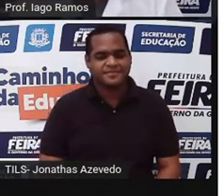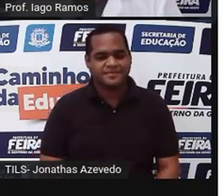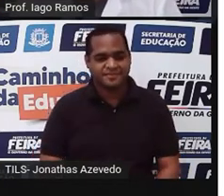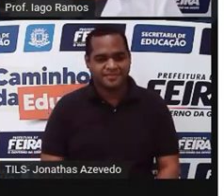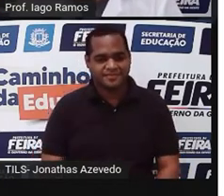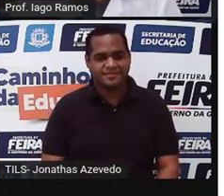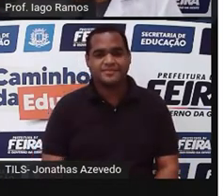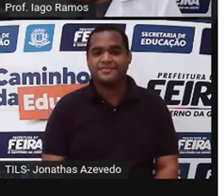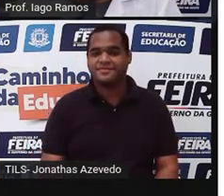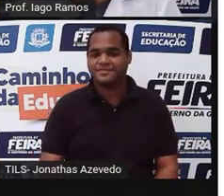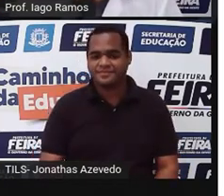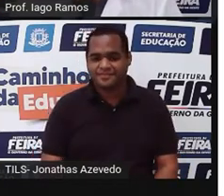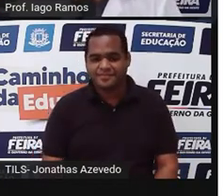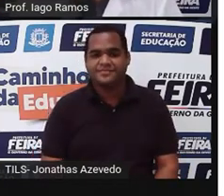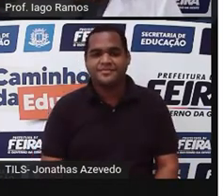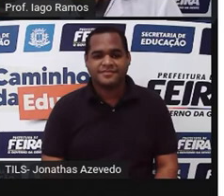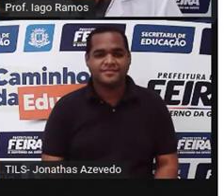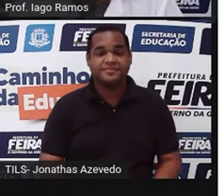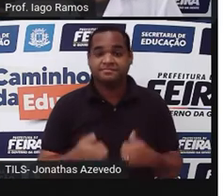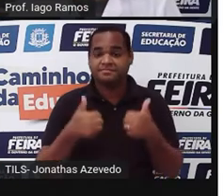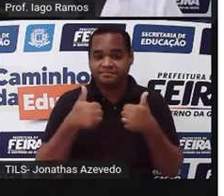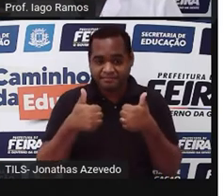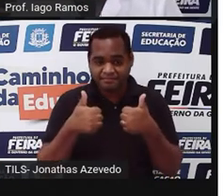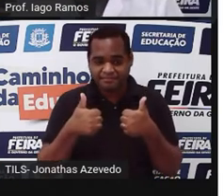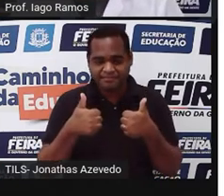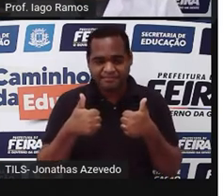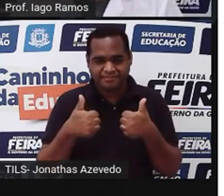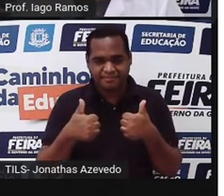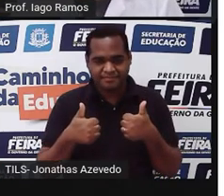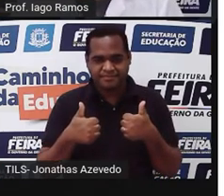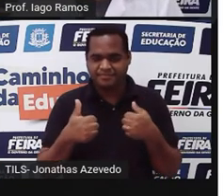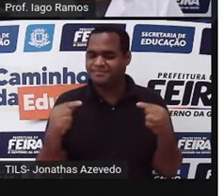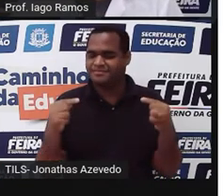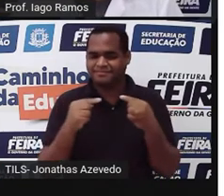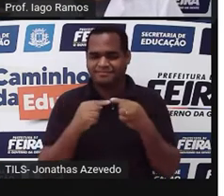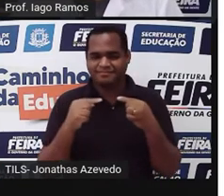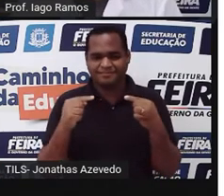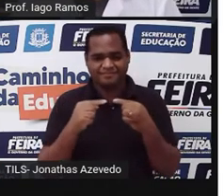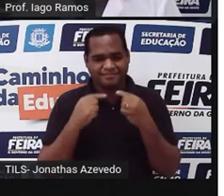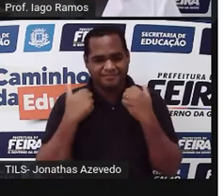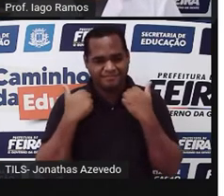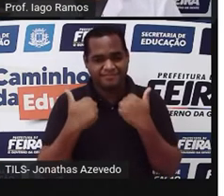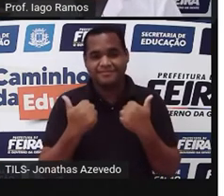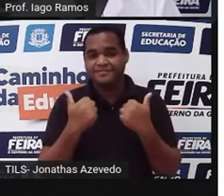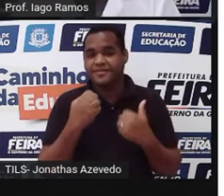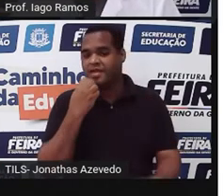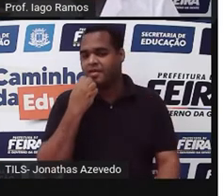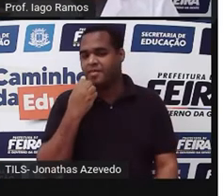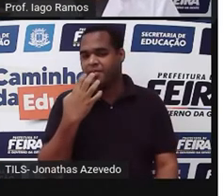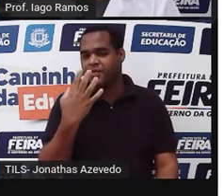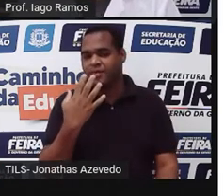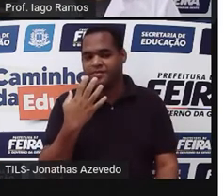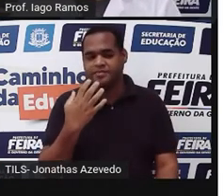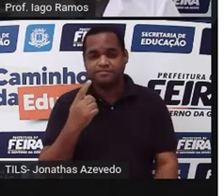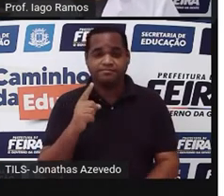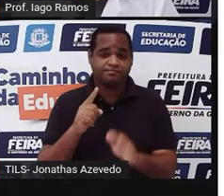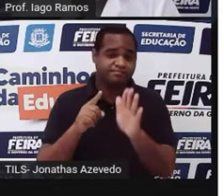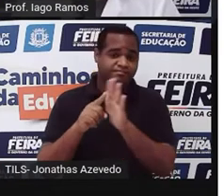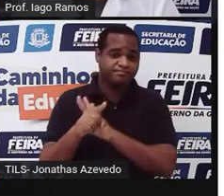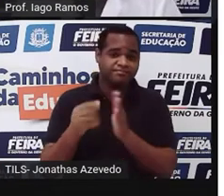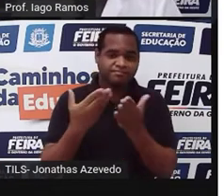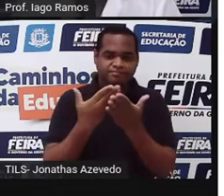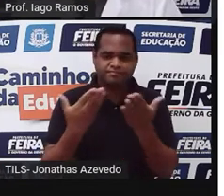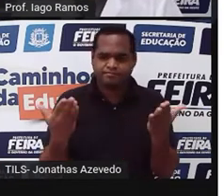24 de 12 tá bom beleza e bacana então né Deixa eu te perguntar uma